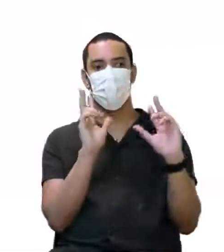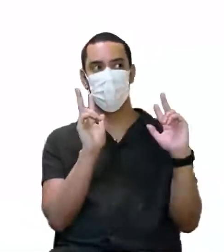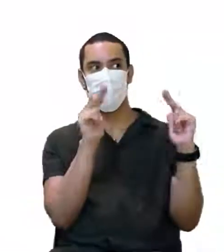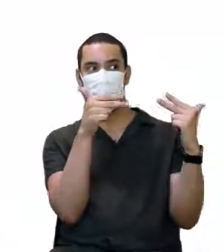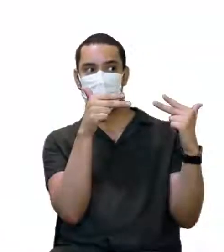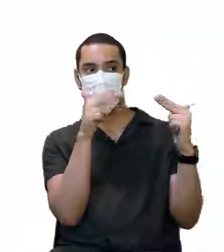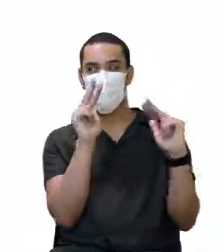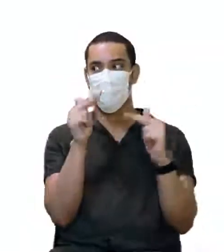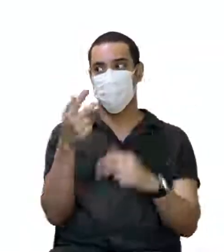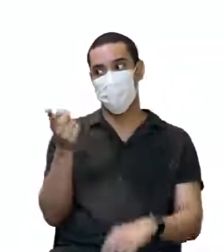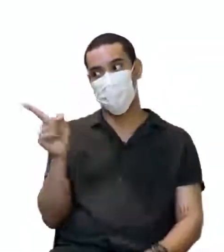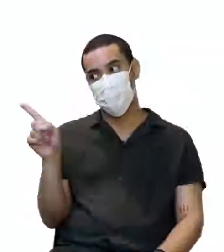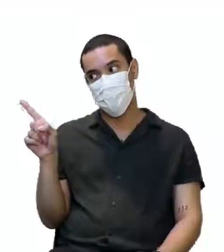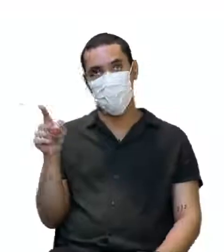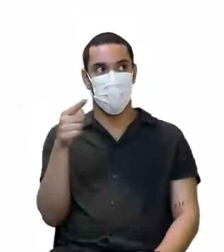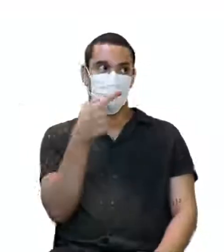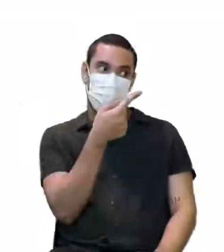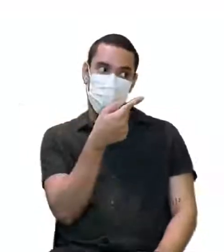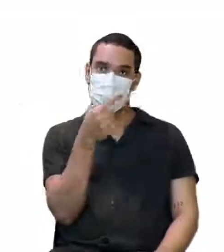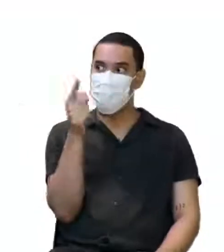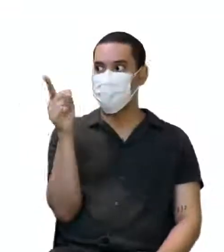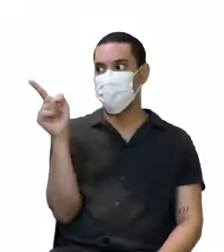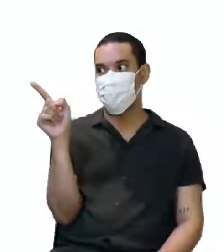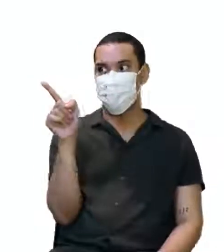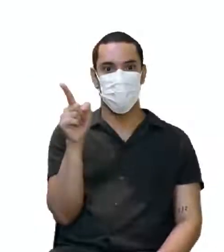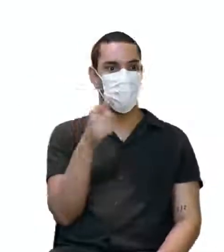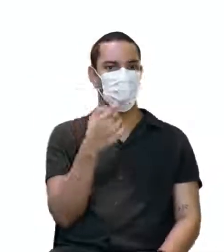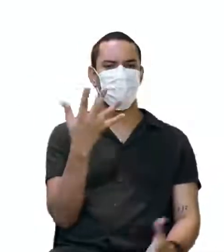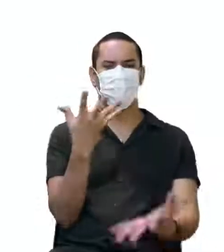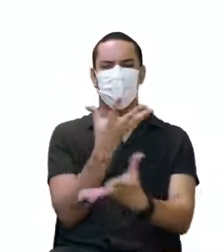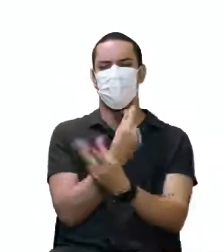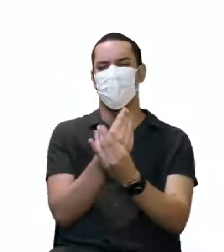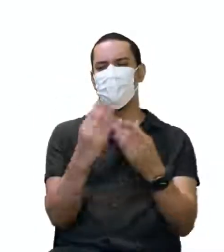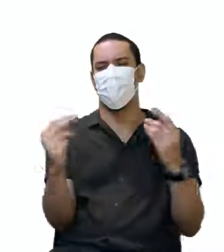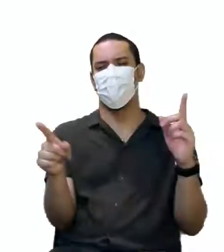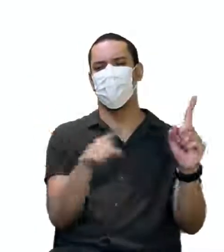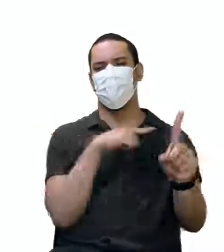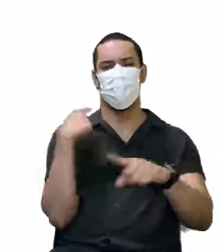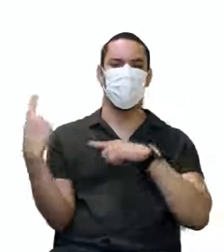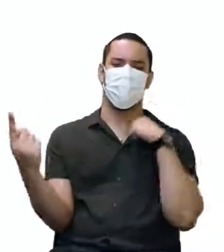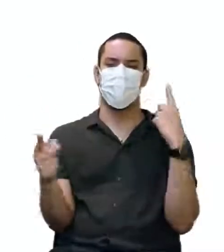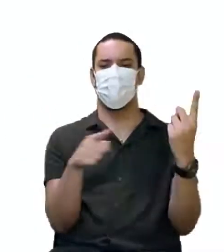aqui, vai por ali. Muitos morreram.